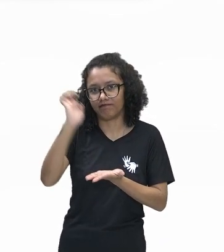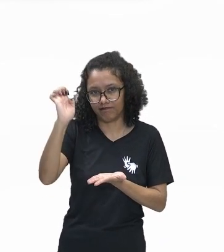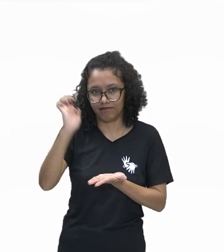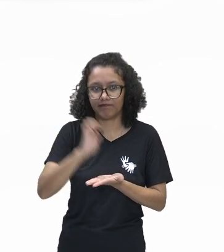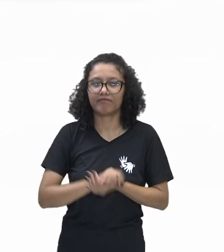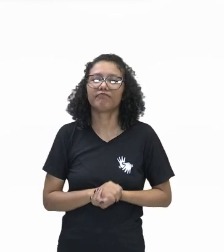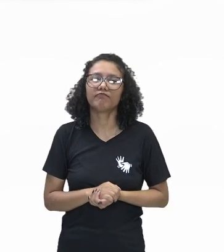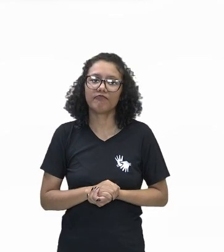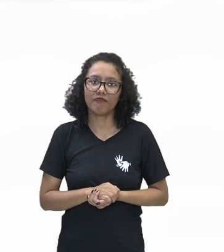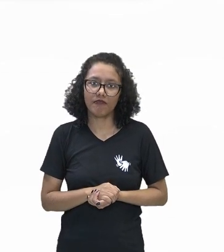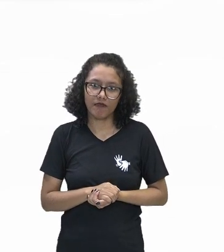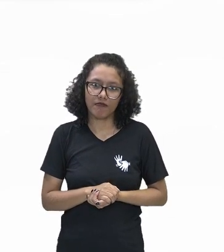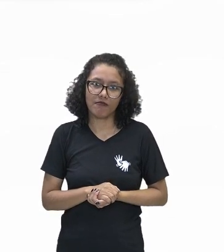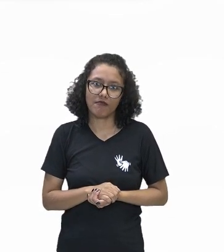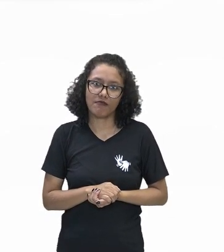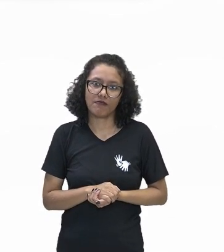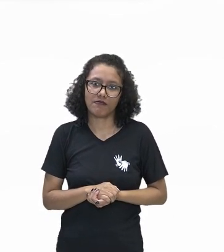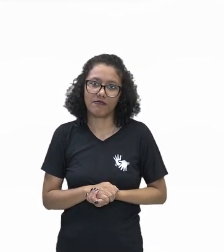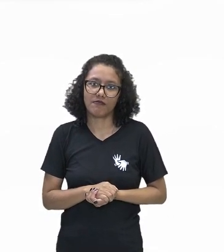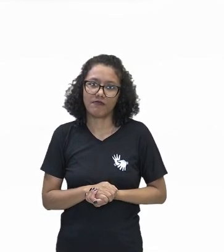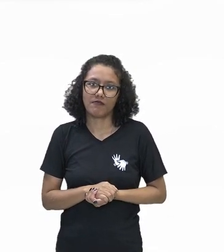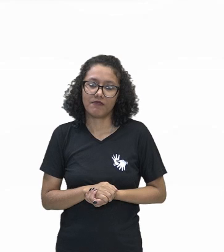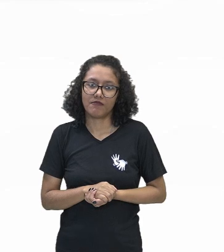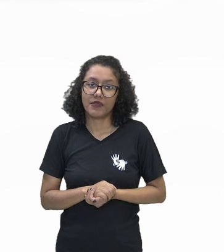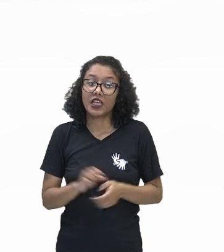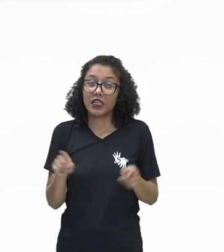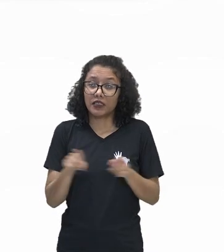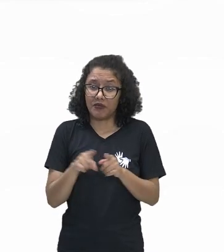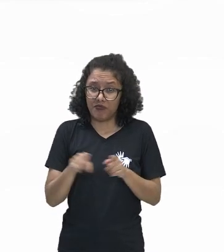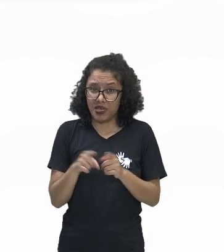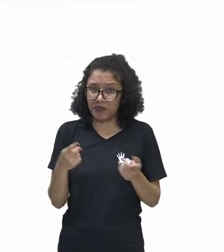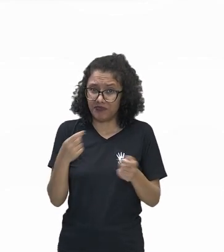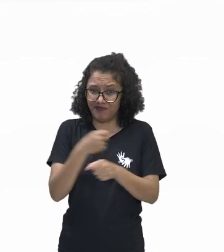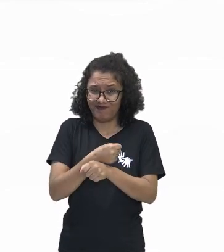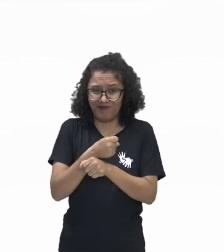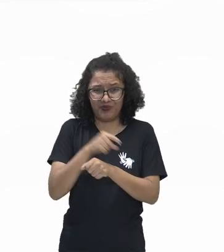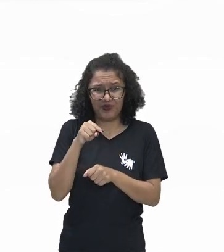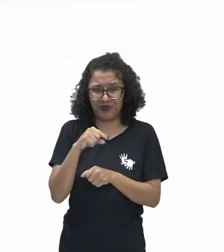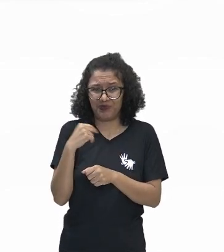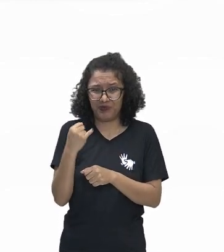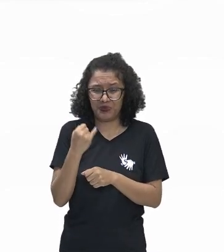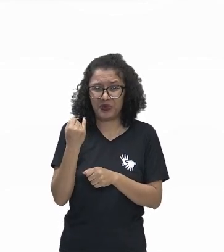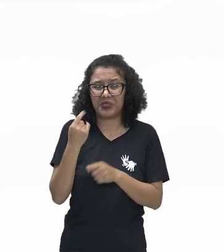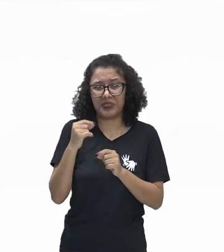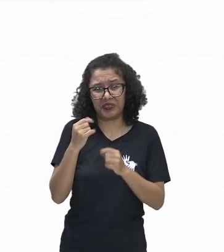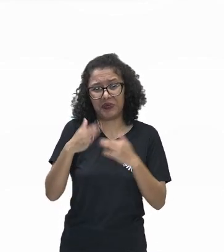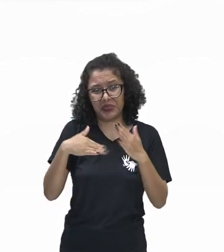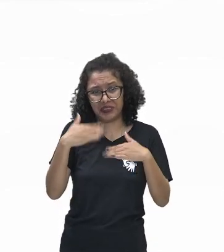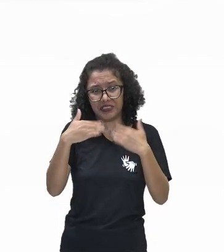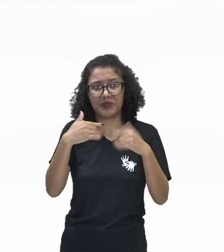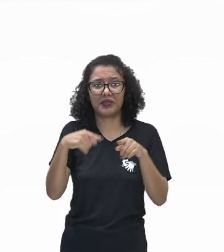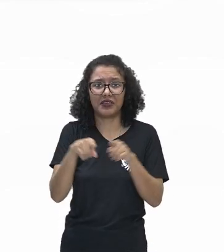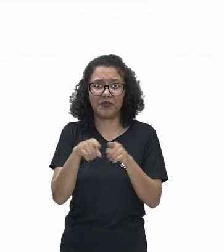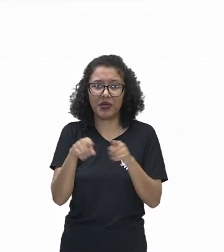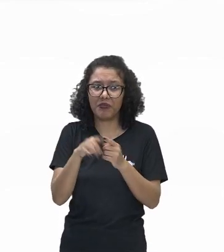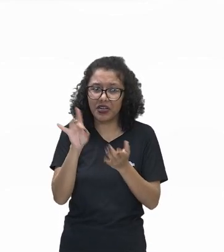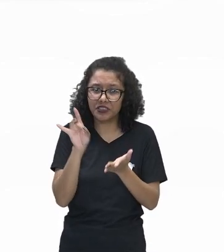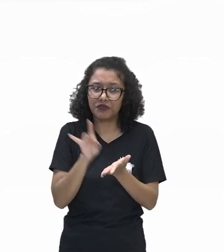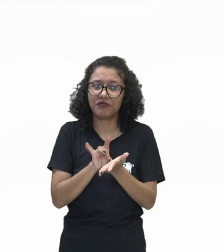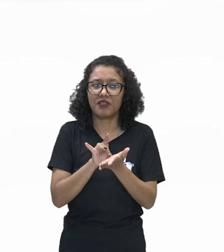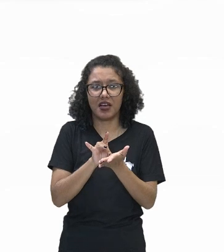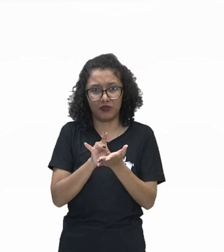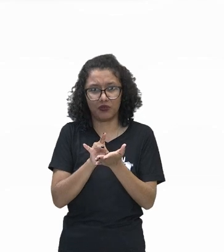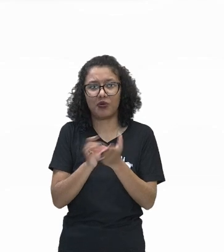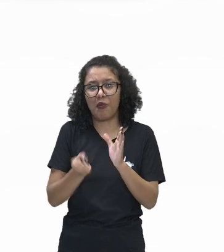além disso, a escravidão foi crucial para o desenvolvimento e para a consolidação da produção